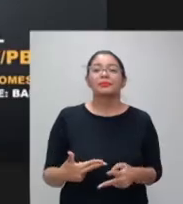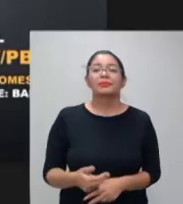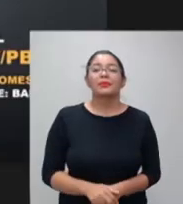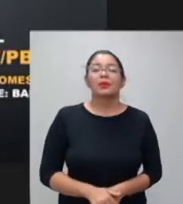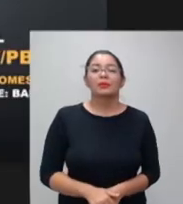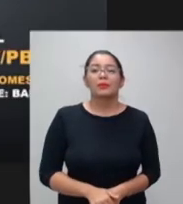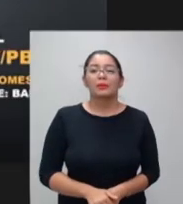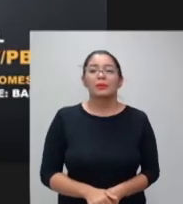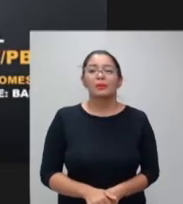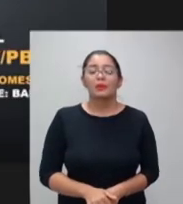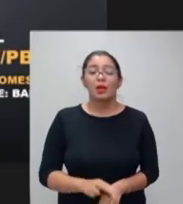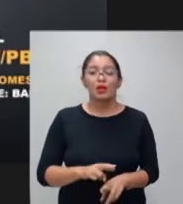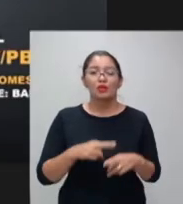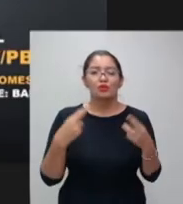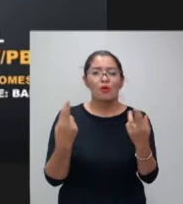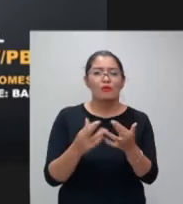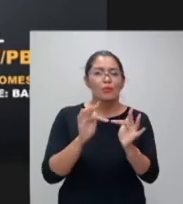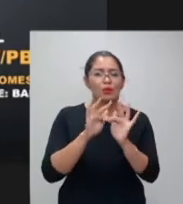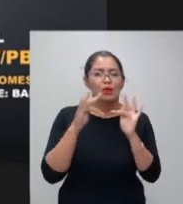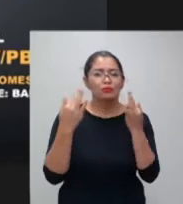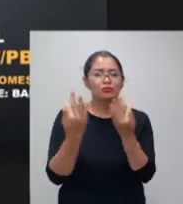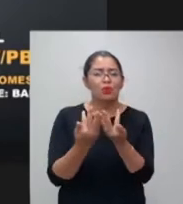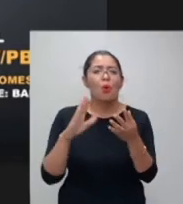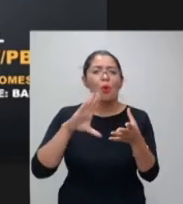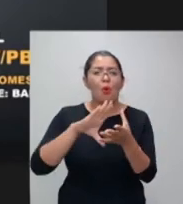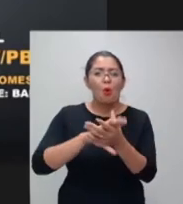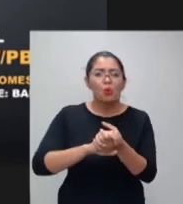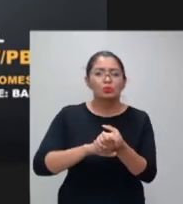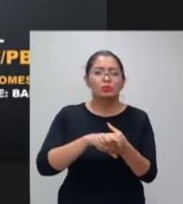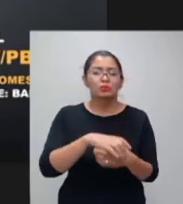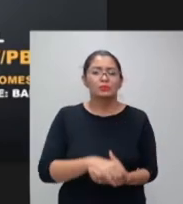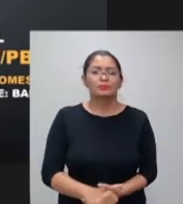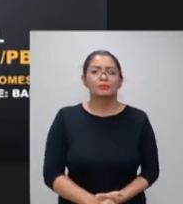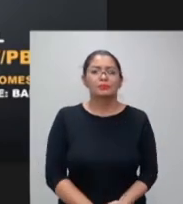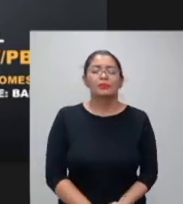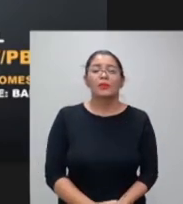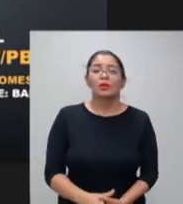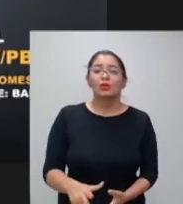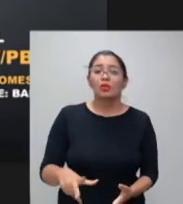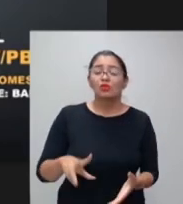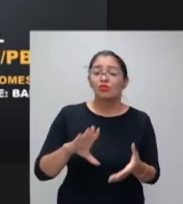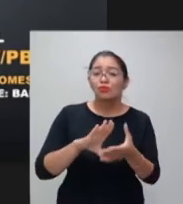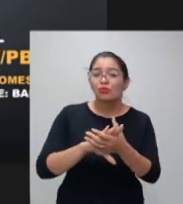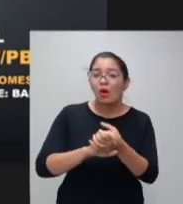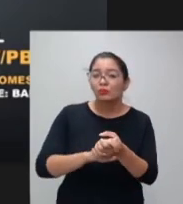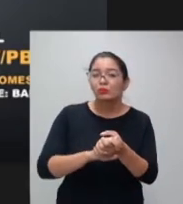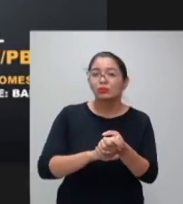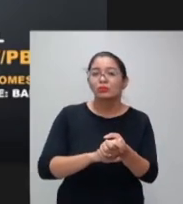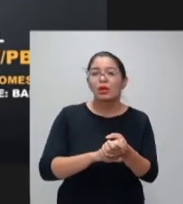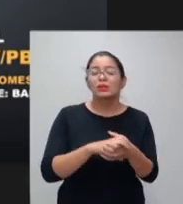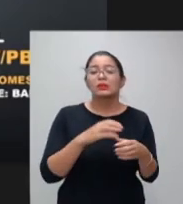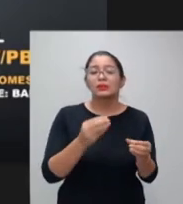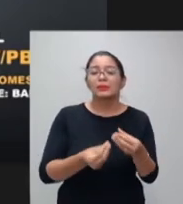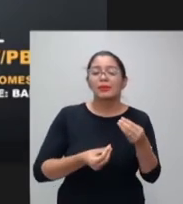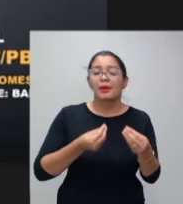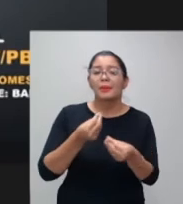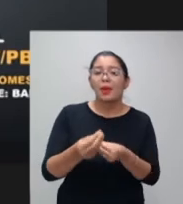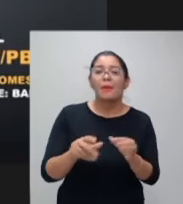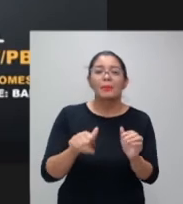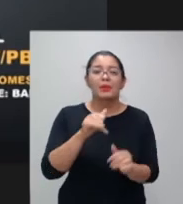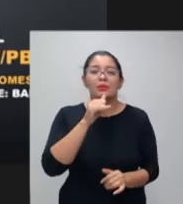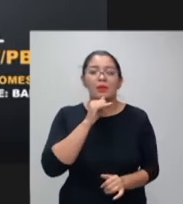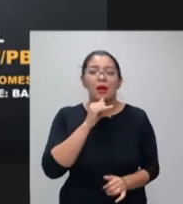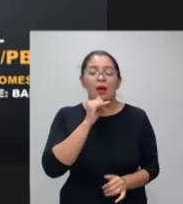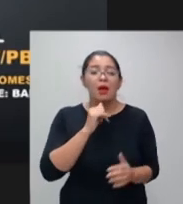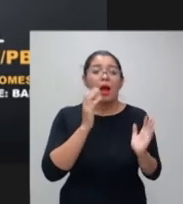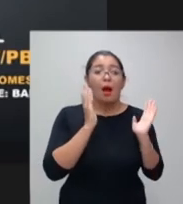Ao analisar o caso, a relatora defendeu que, em se tratando de casamento celebrado antes de 2002, somente aos negócios